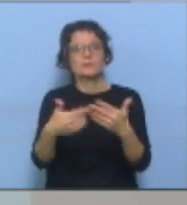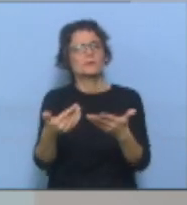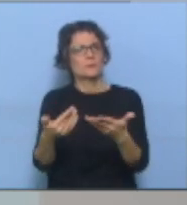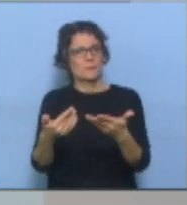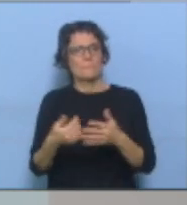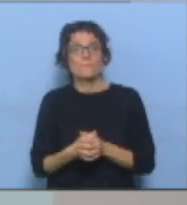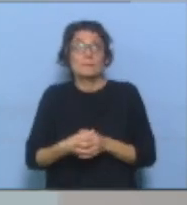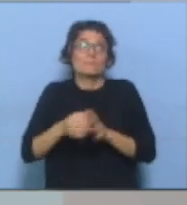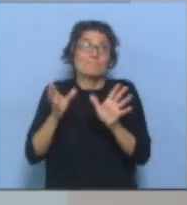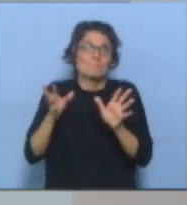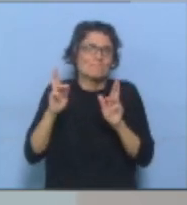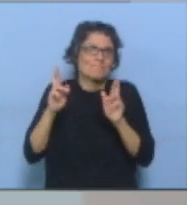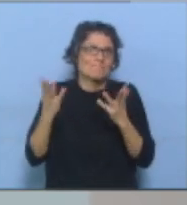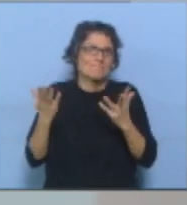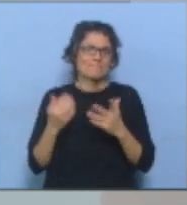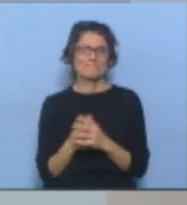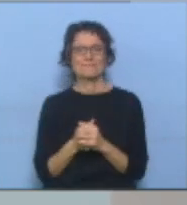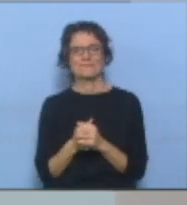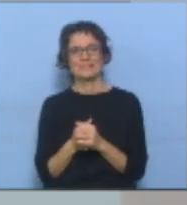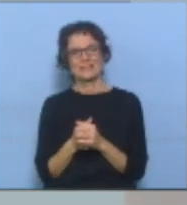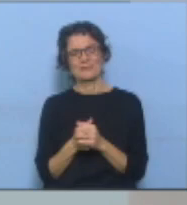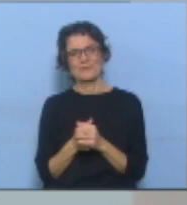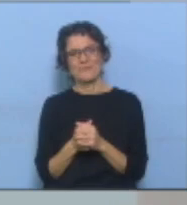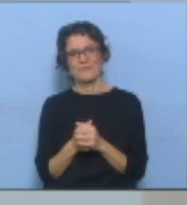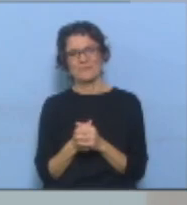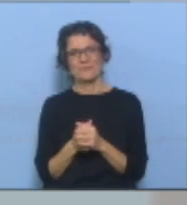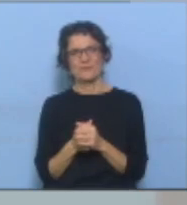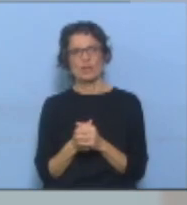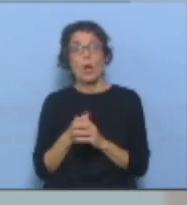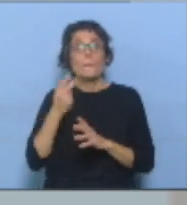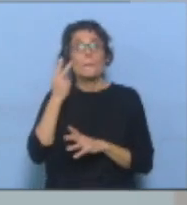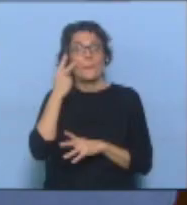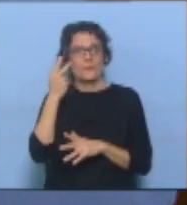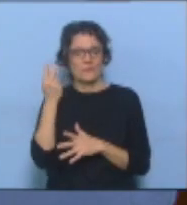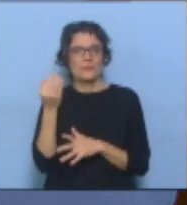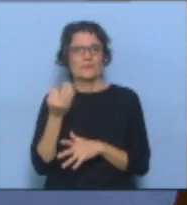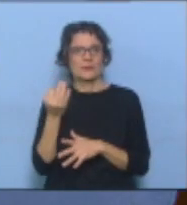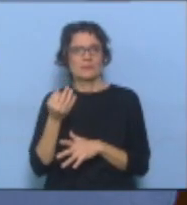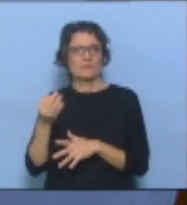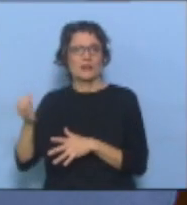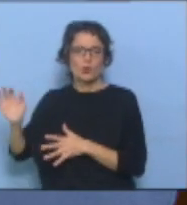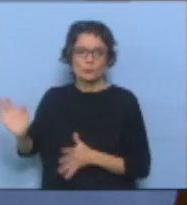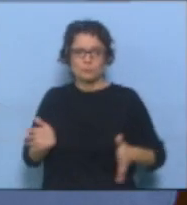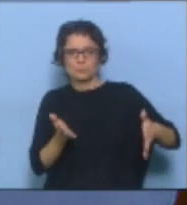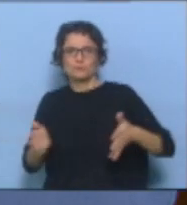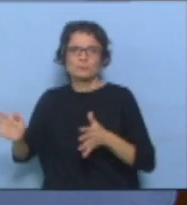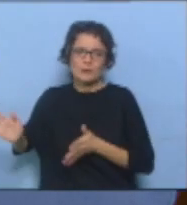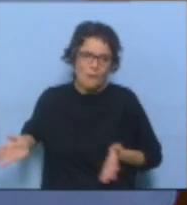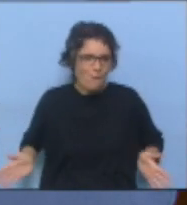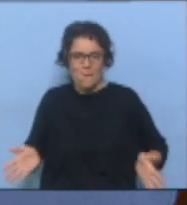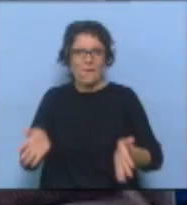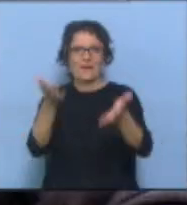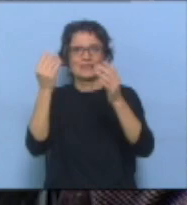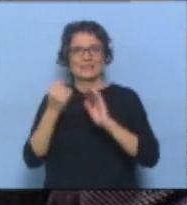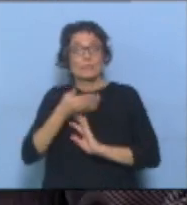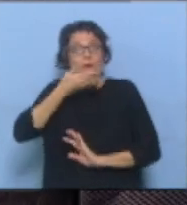Mas vamos ver o que é que me reserva. Vai vir aí um vento que a vai empurrar para isso, pois, e uma